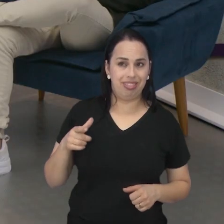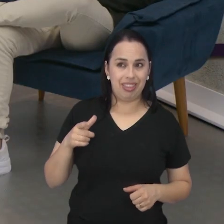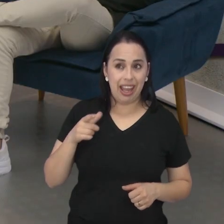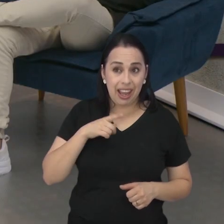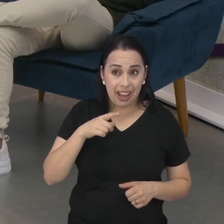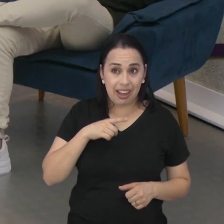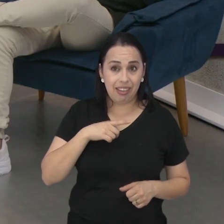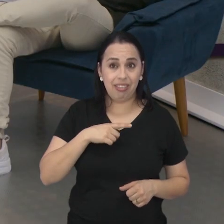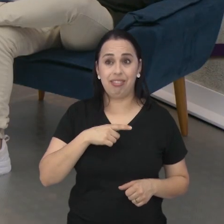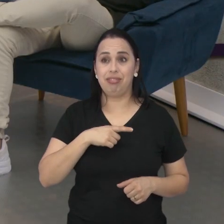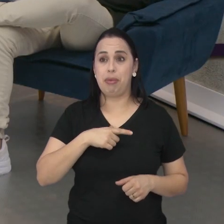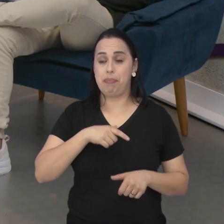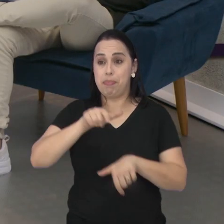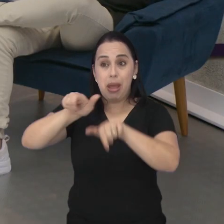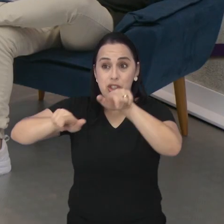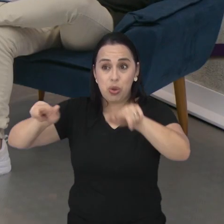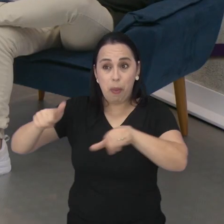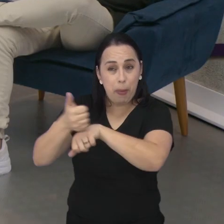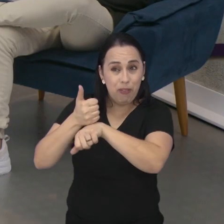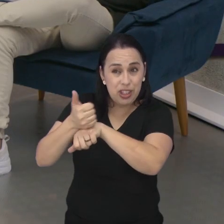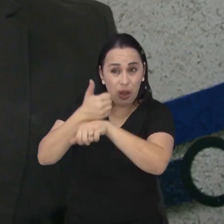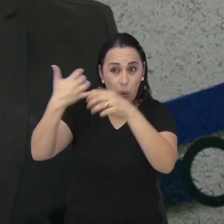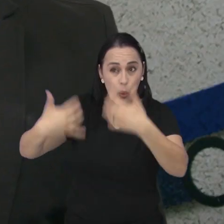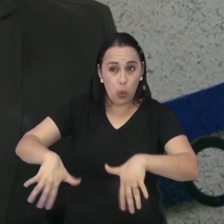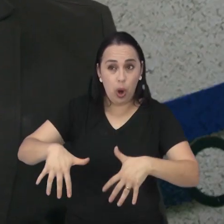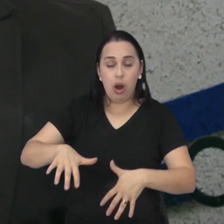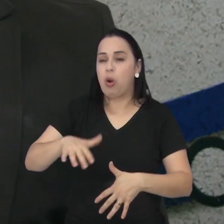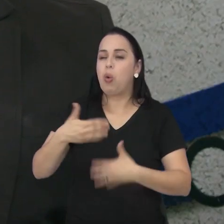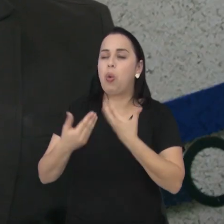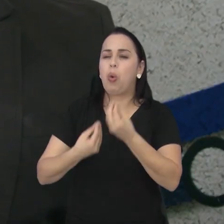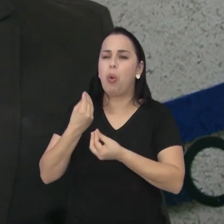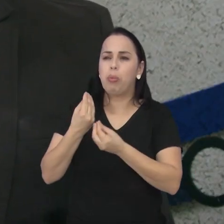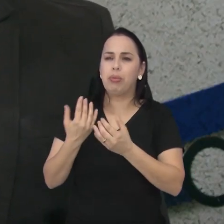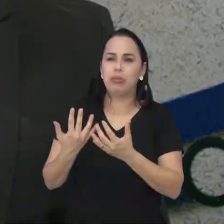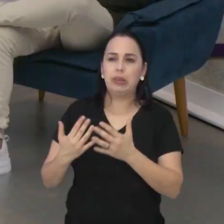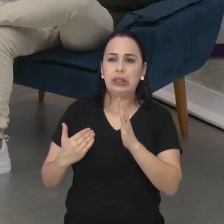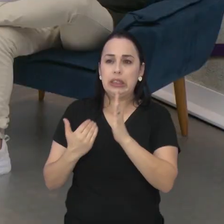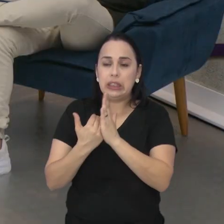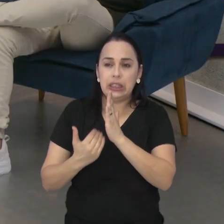bastante concorrência? Está com espaço para todo mundo? Está em crescimento? Como que está?